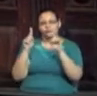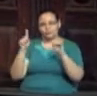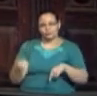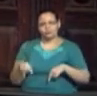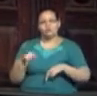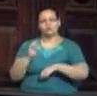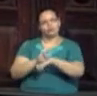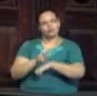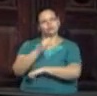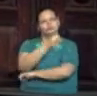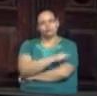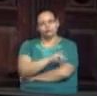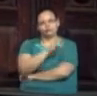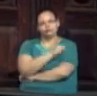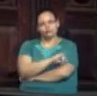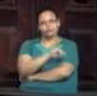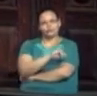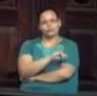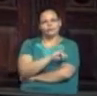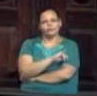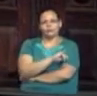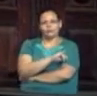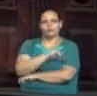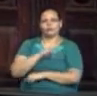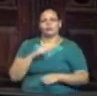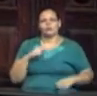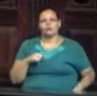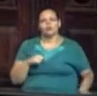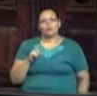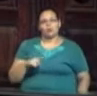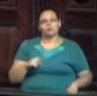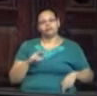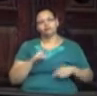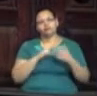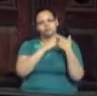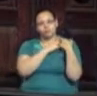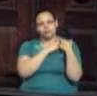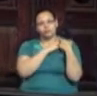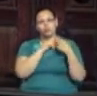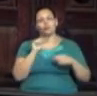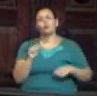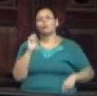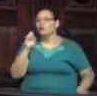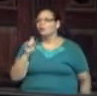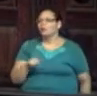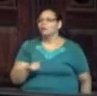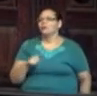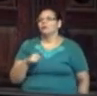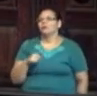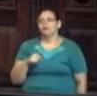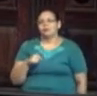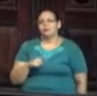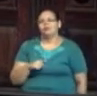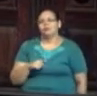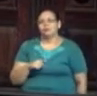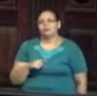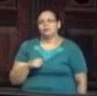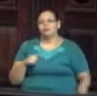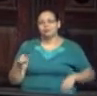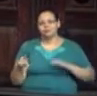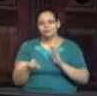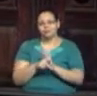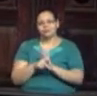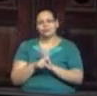Janeiro, preservando dentro da lógica desse parlamento, com responsabilidade, aquilo que é bem patrimônio